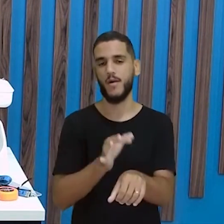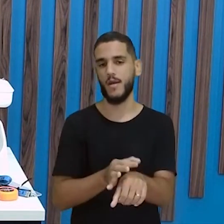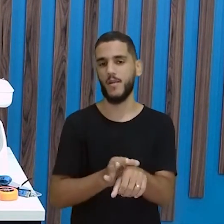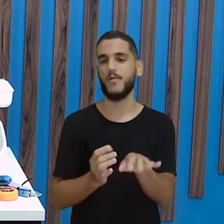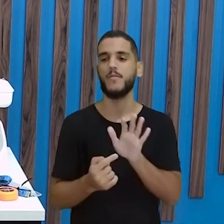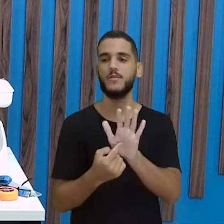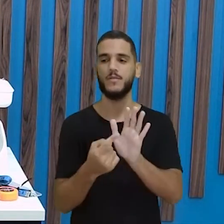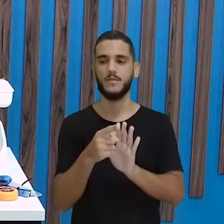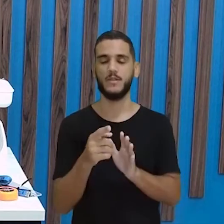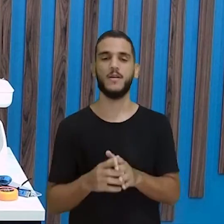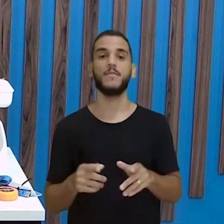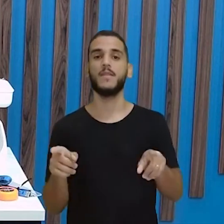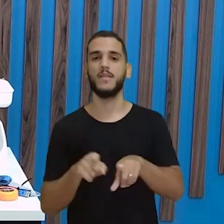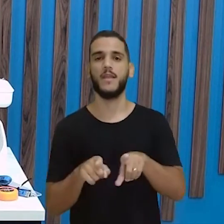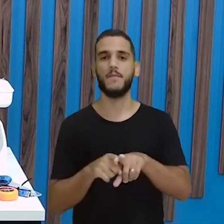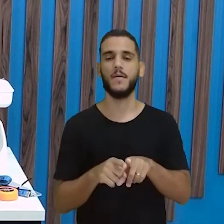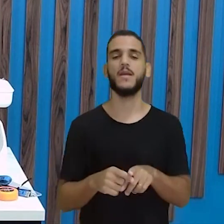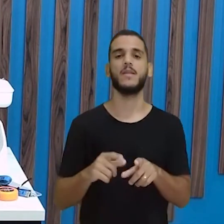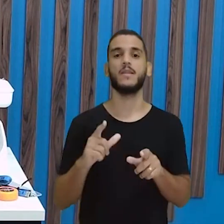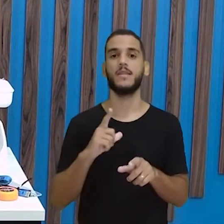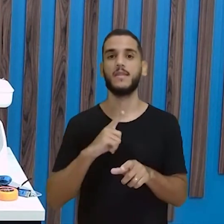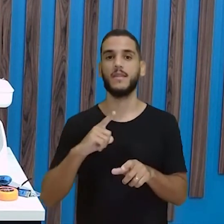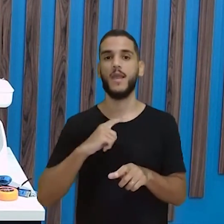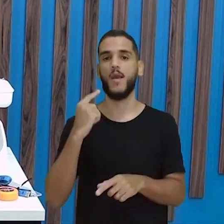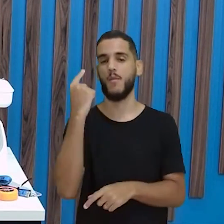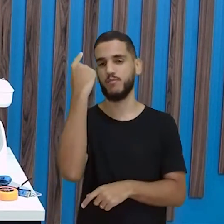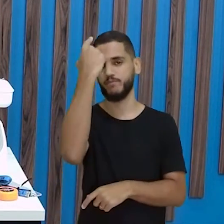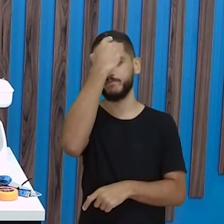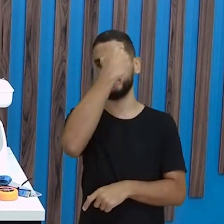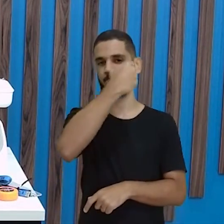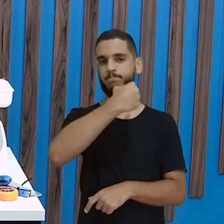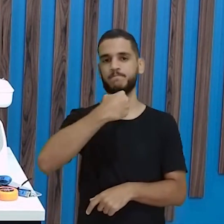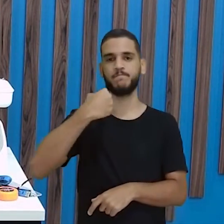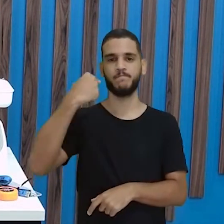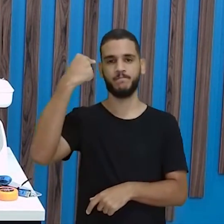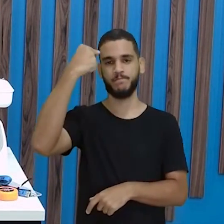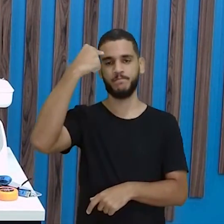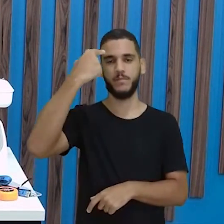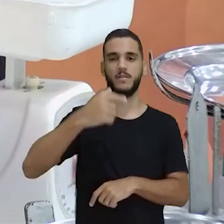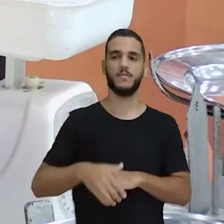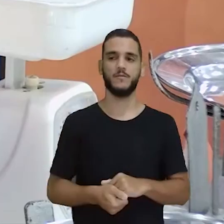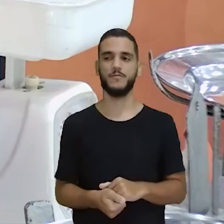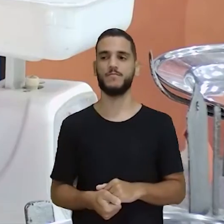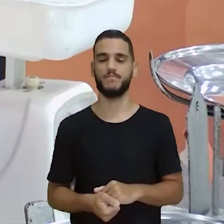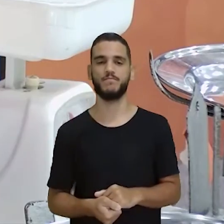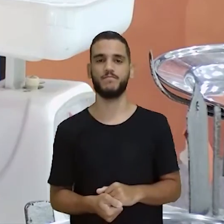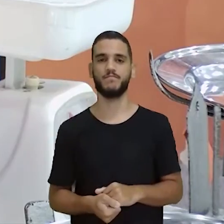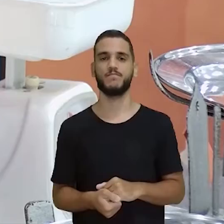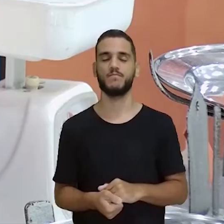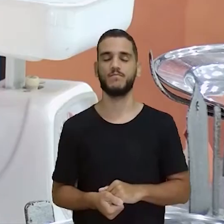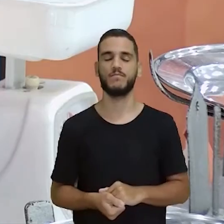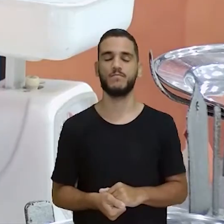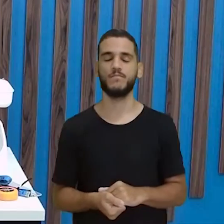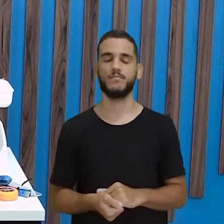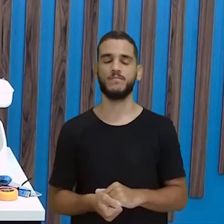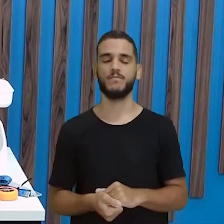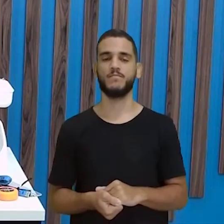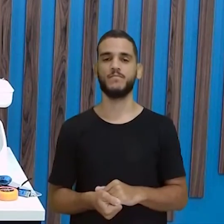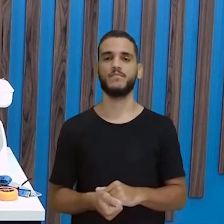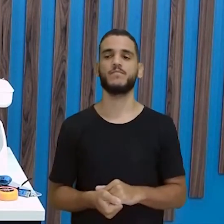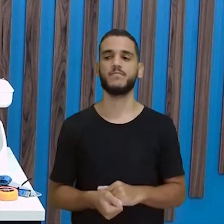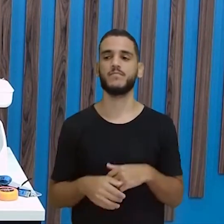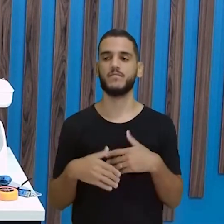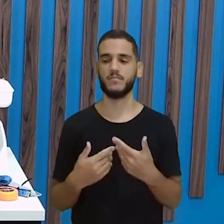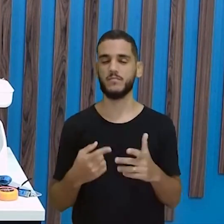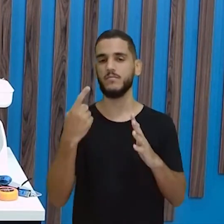e tenho um relógio de parede que eu trouxe aqui para vocês verem também, olha. E